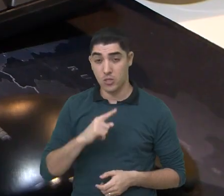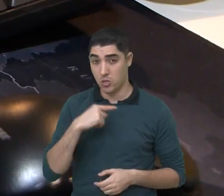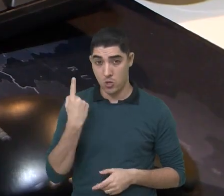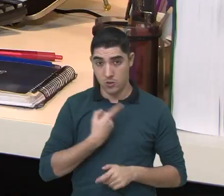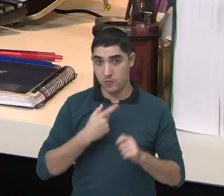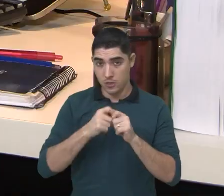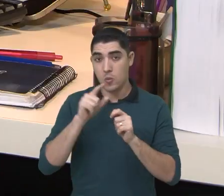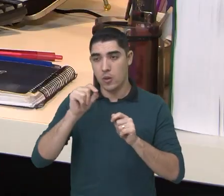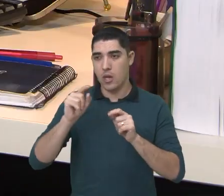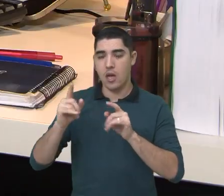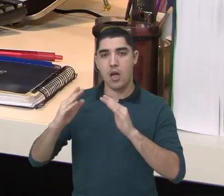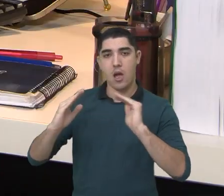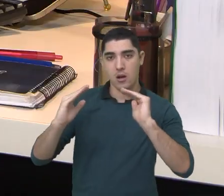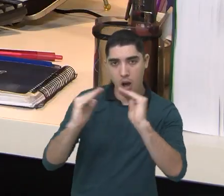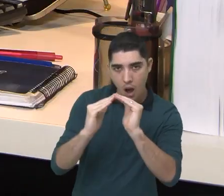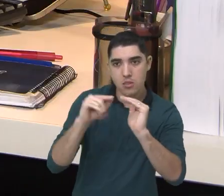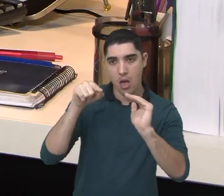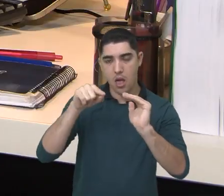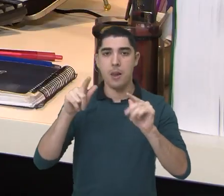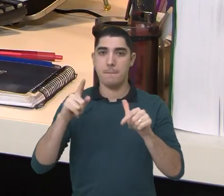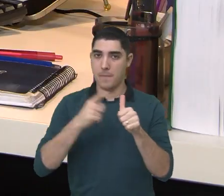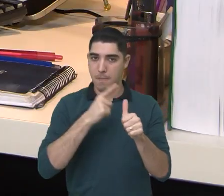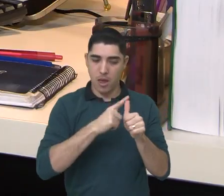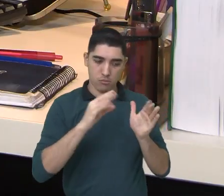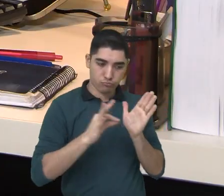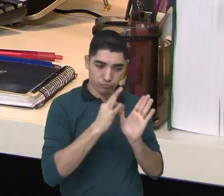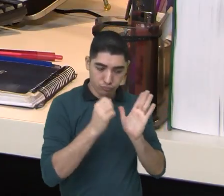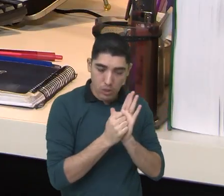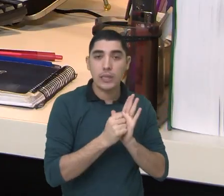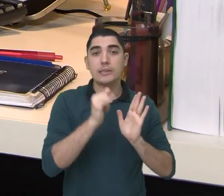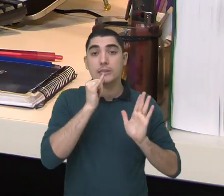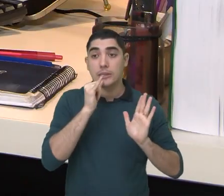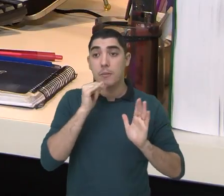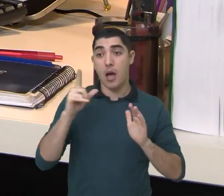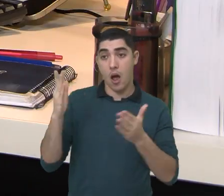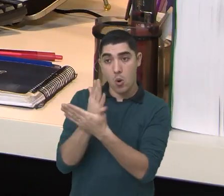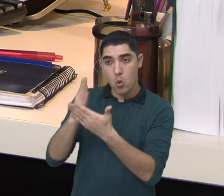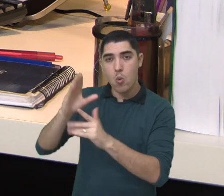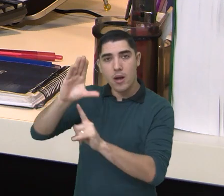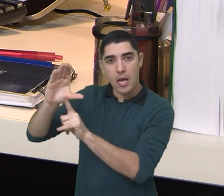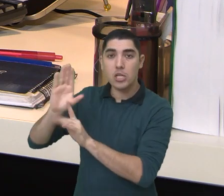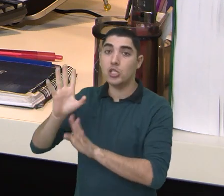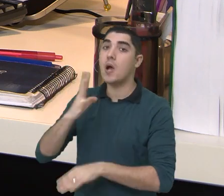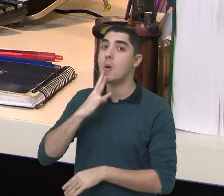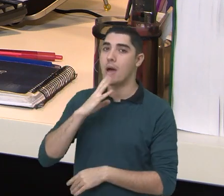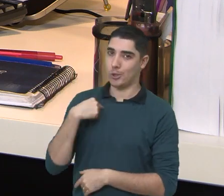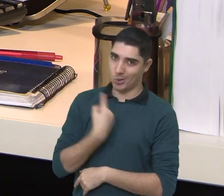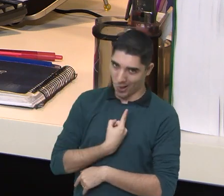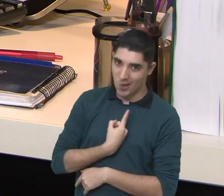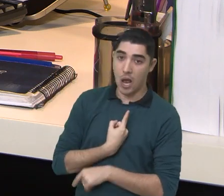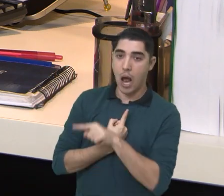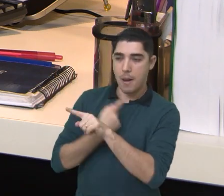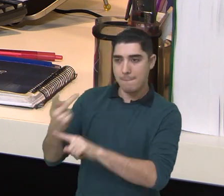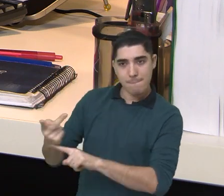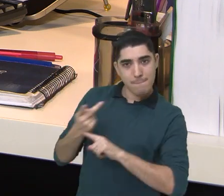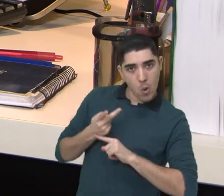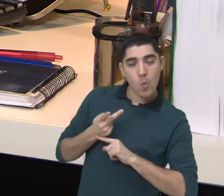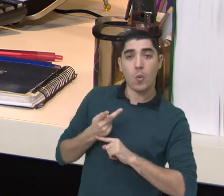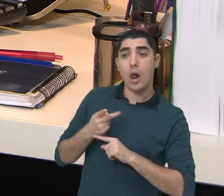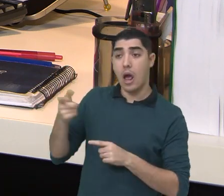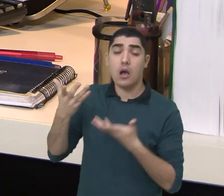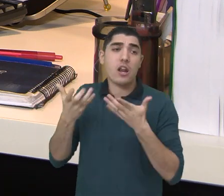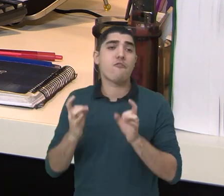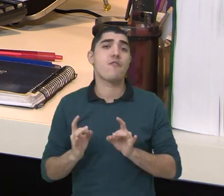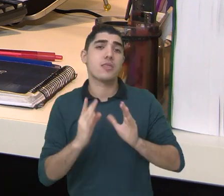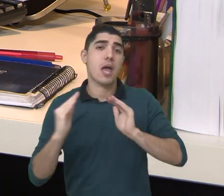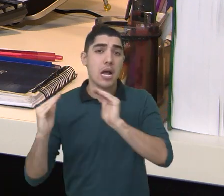A gente cadastra o imóvel, né? Primeiro vai nas ruas, capta alguns imóveis, tem clientes que conhecem a gente, que procuram, pedem